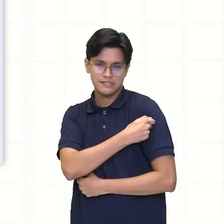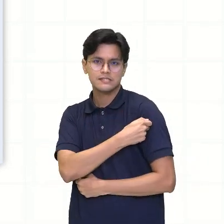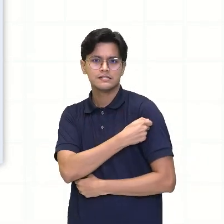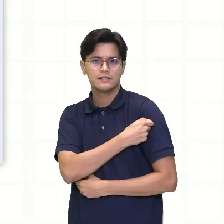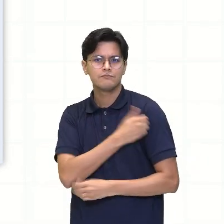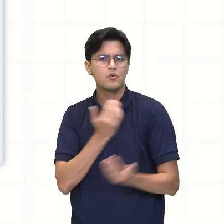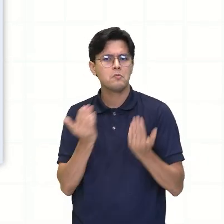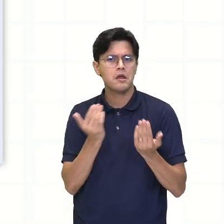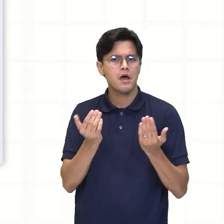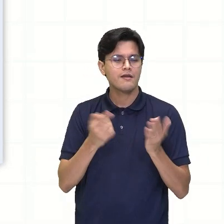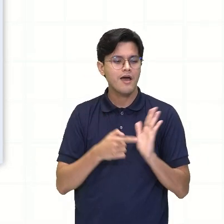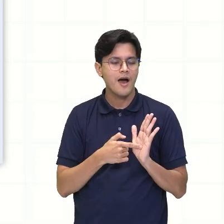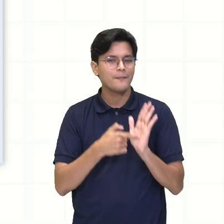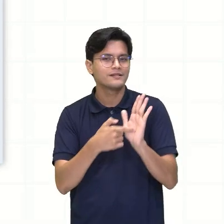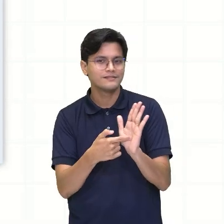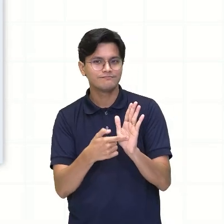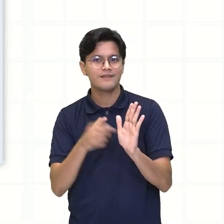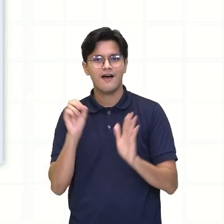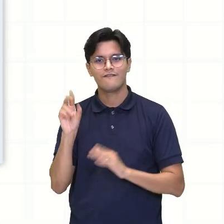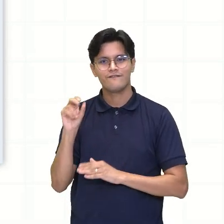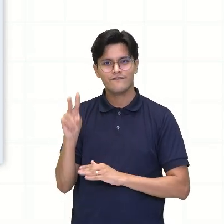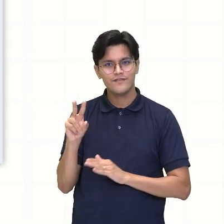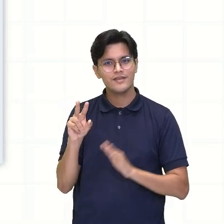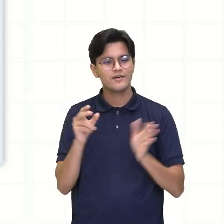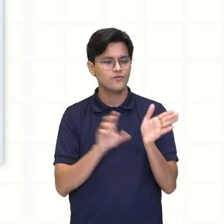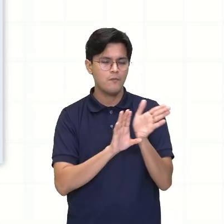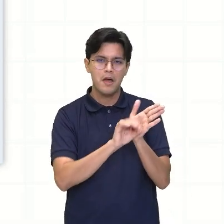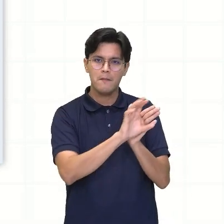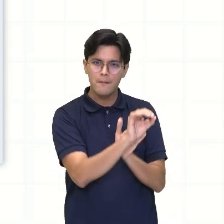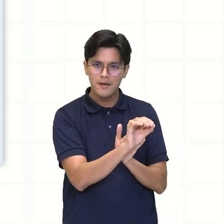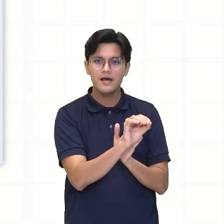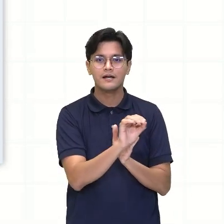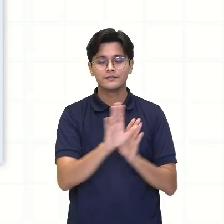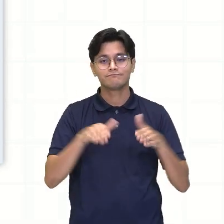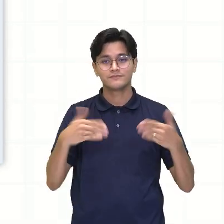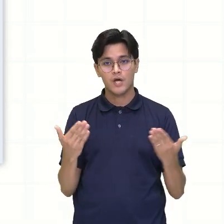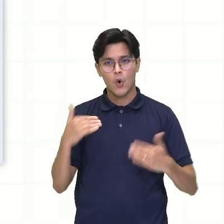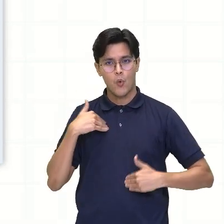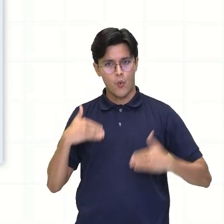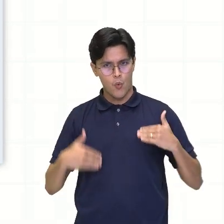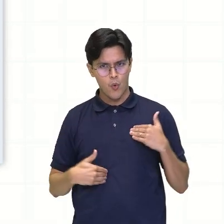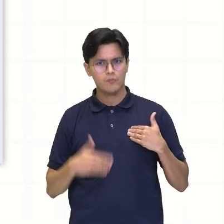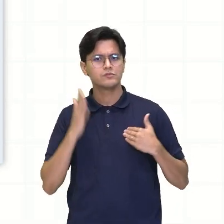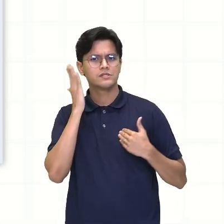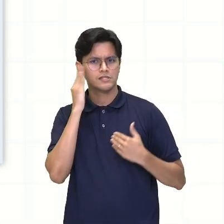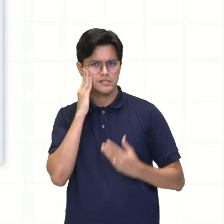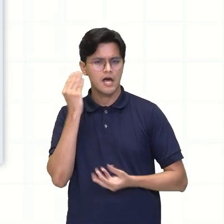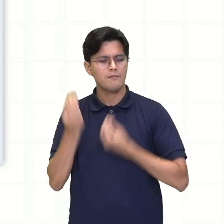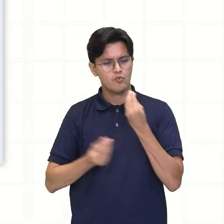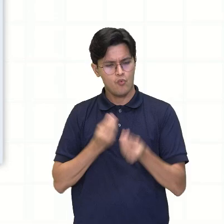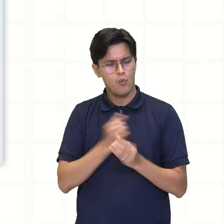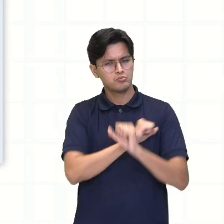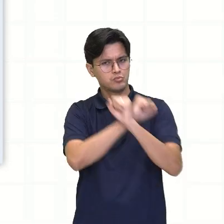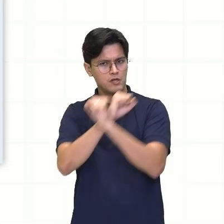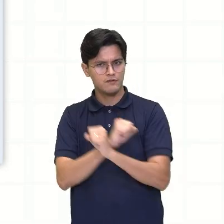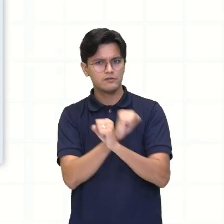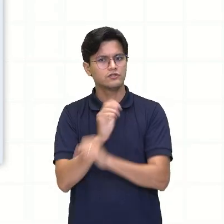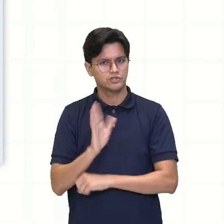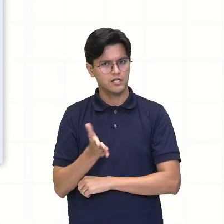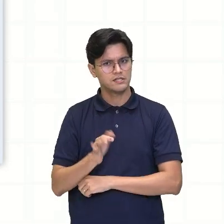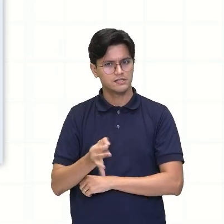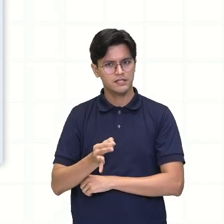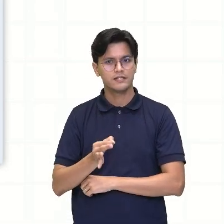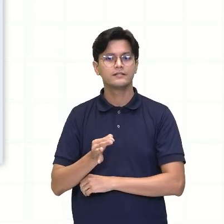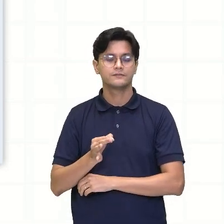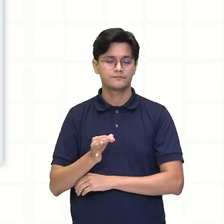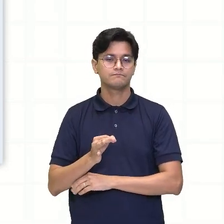né, esse possível aí causador de doença. E aí, uma vez que esse corpo, esse organismo